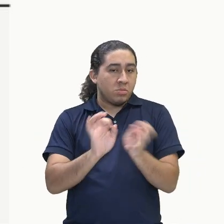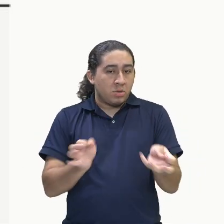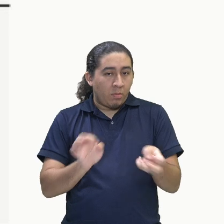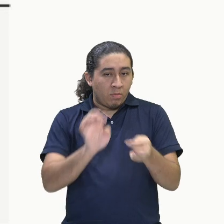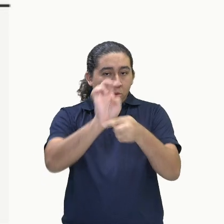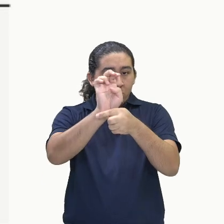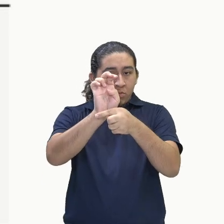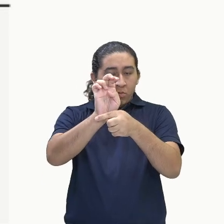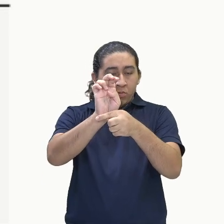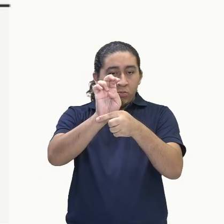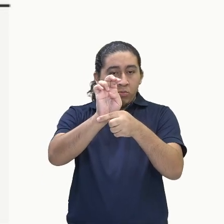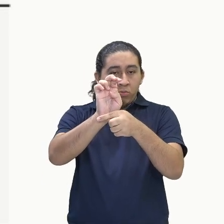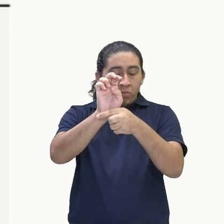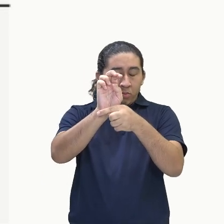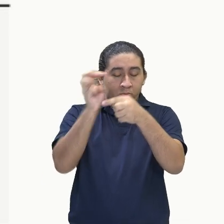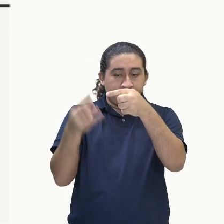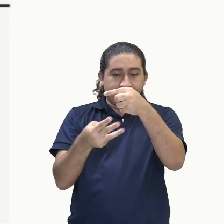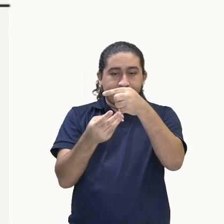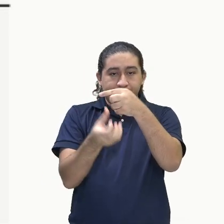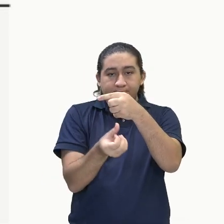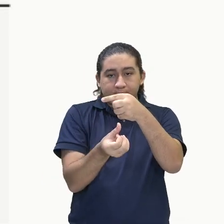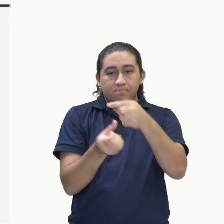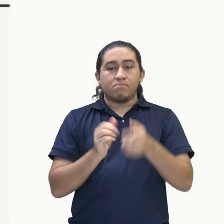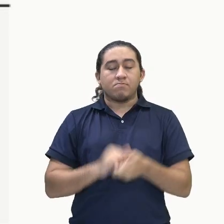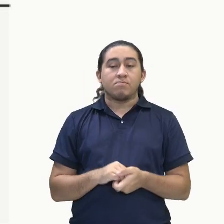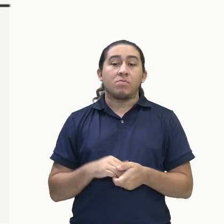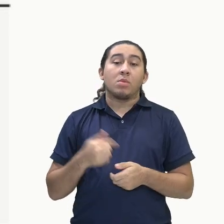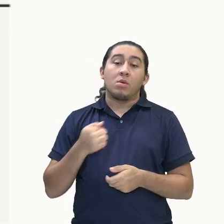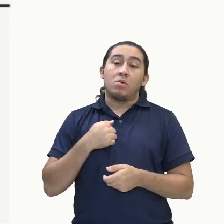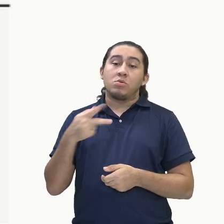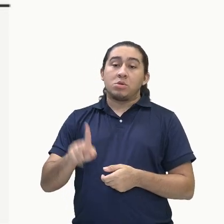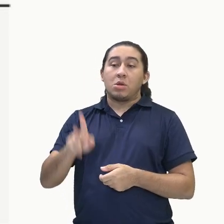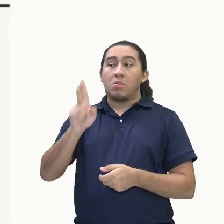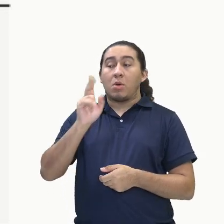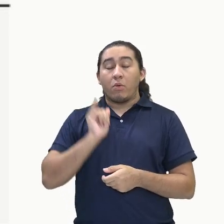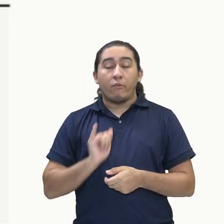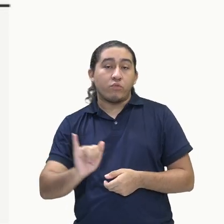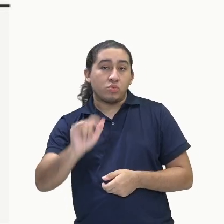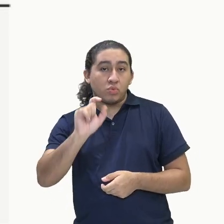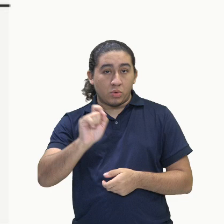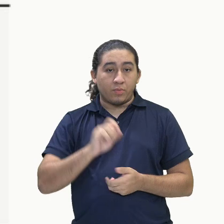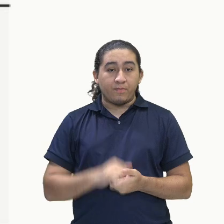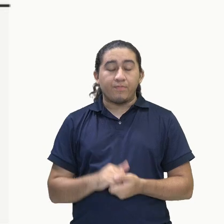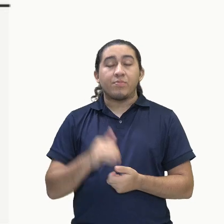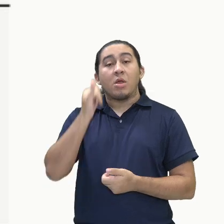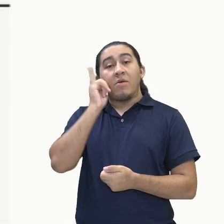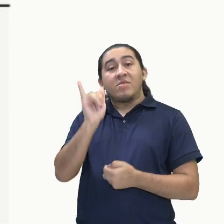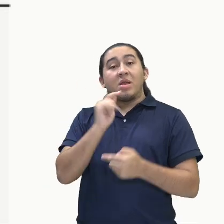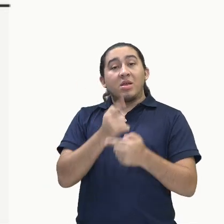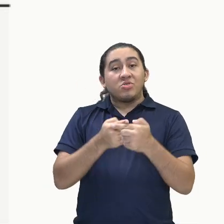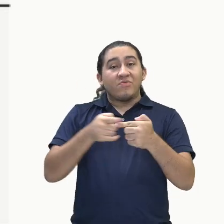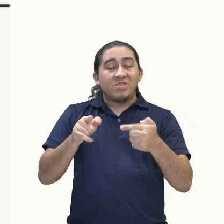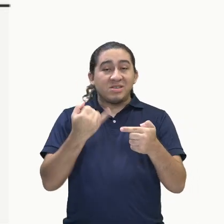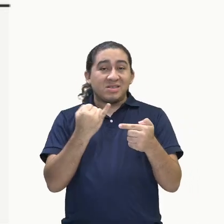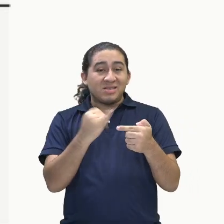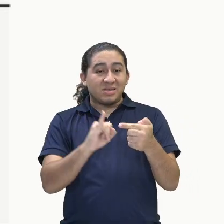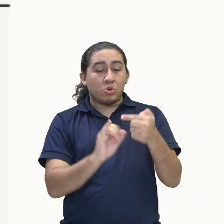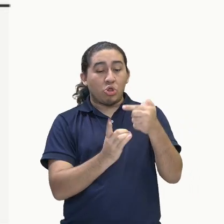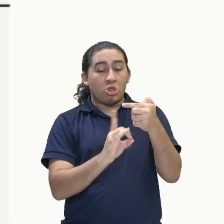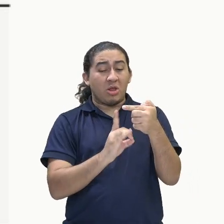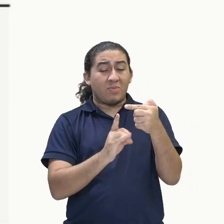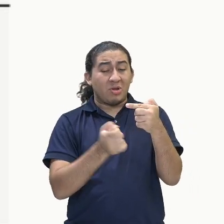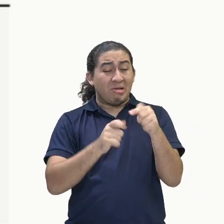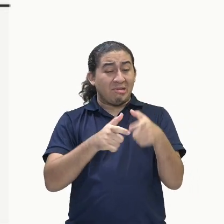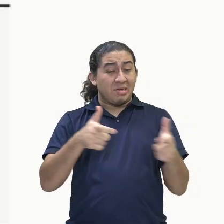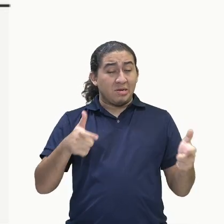esse valor. Então, eu sempre aconselho, né, a não dividir quando o denominador é muito grande,